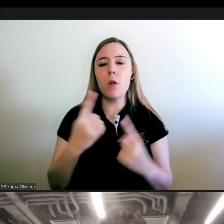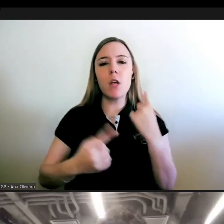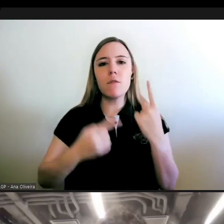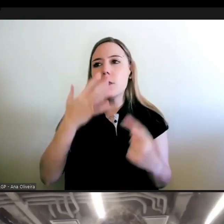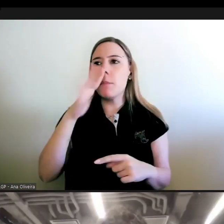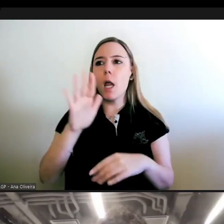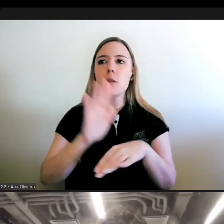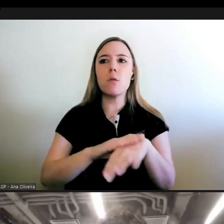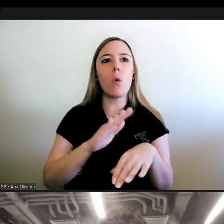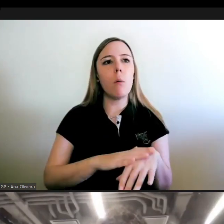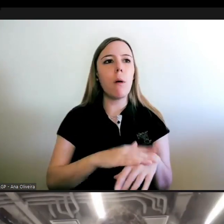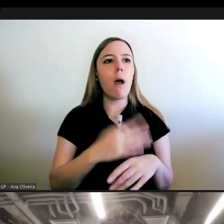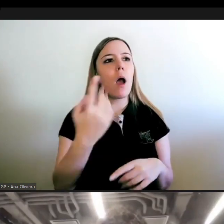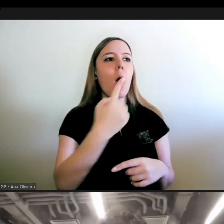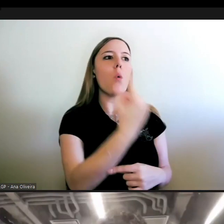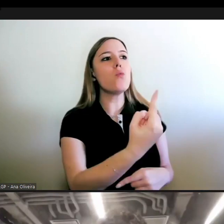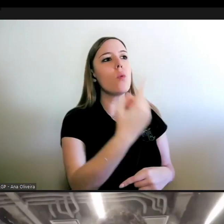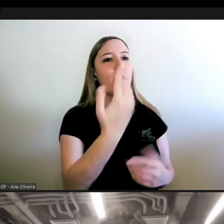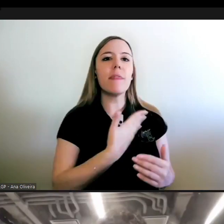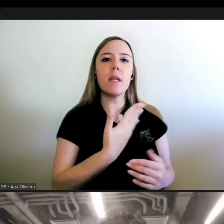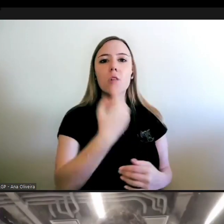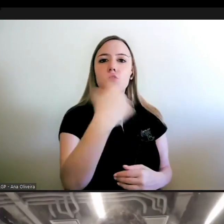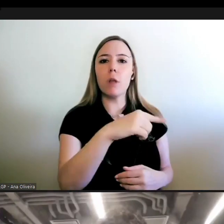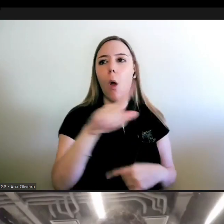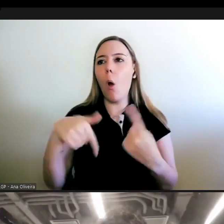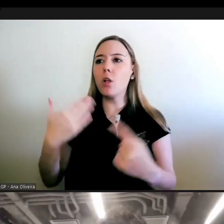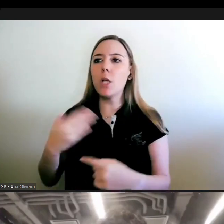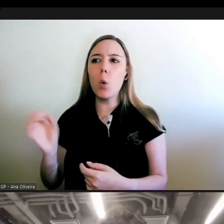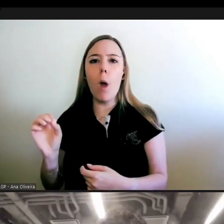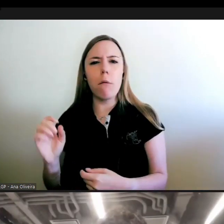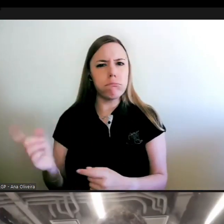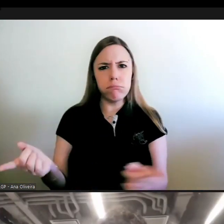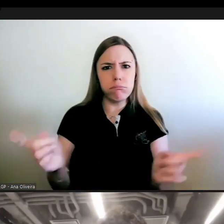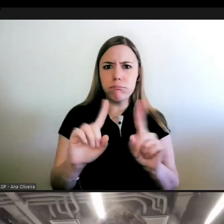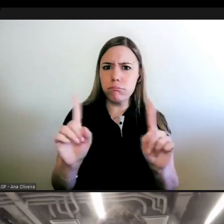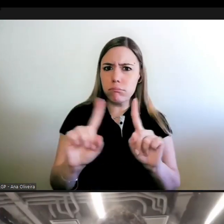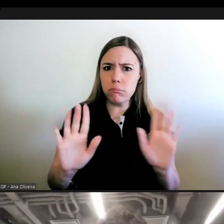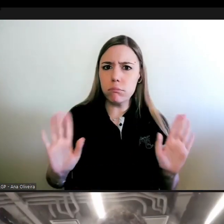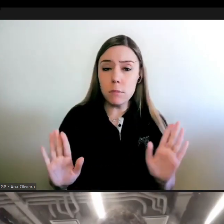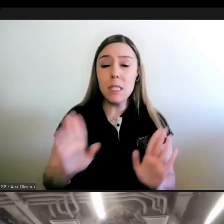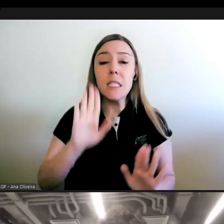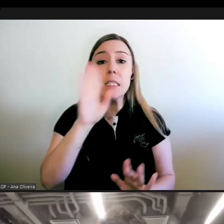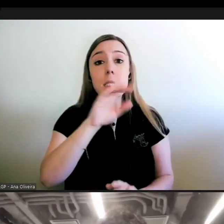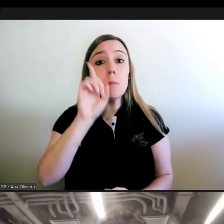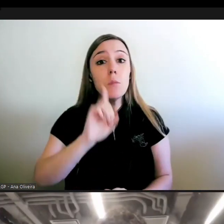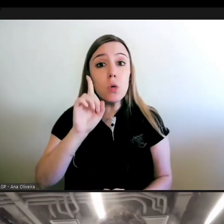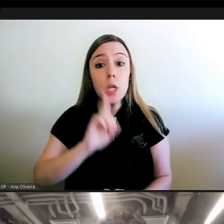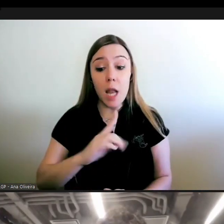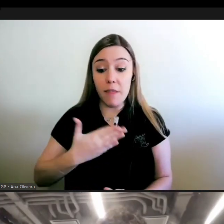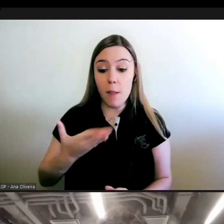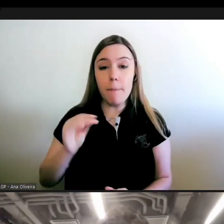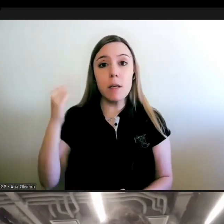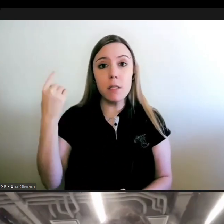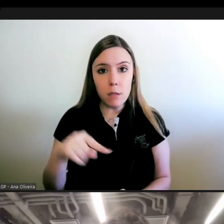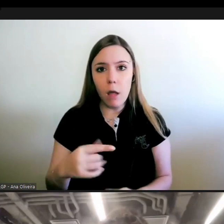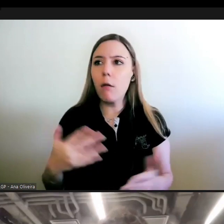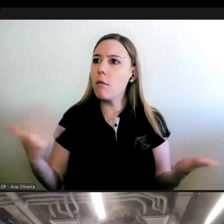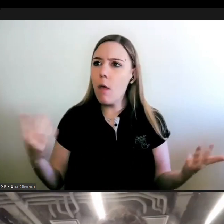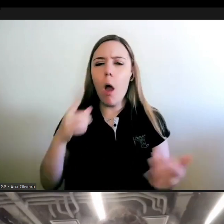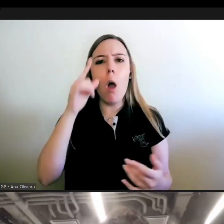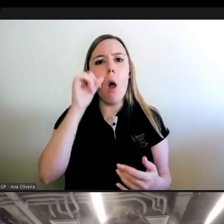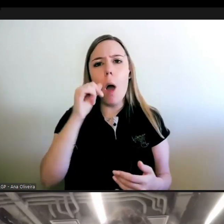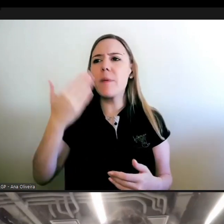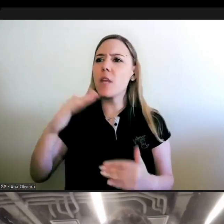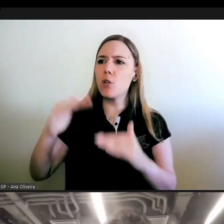um correspondem aos não direitos de outros. Não. Haver mais direitos para as mulheres não significa que os homens tenham